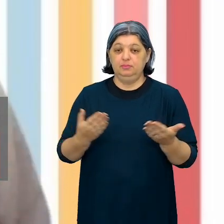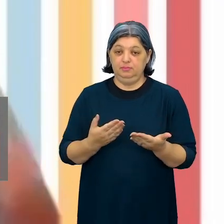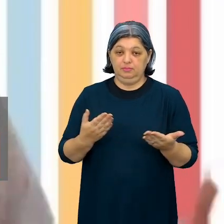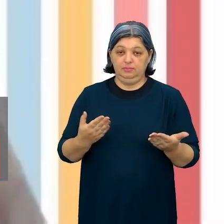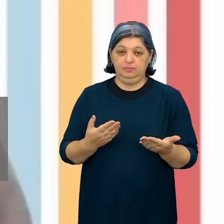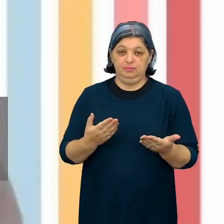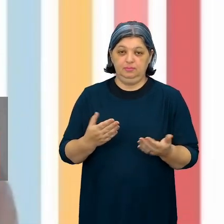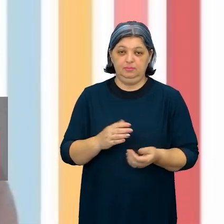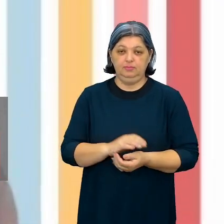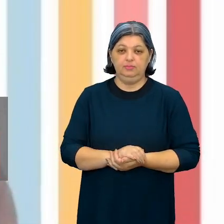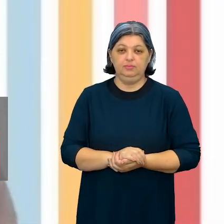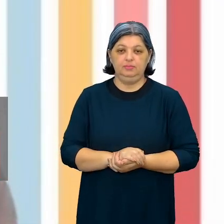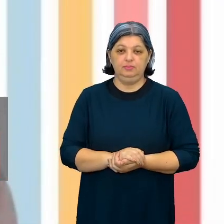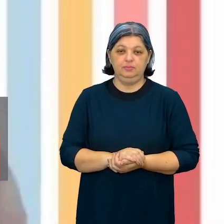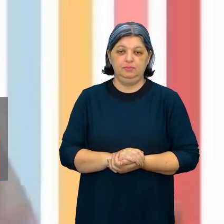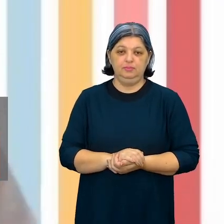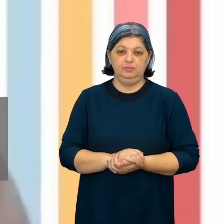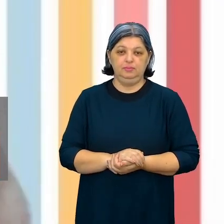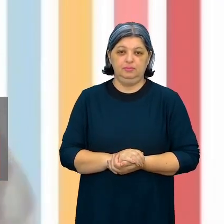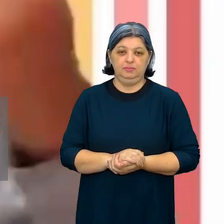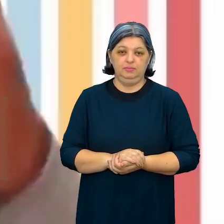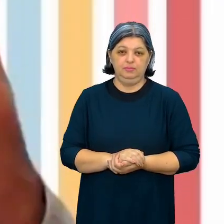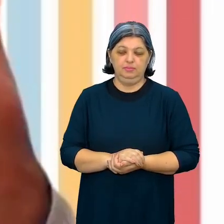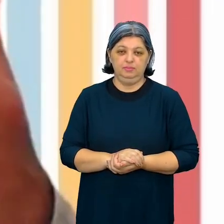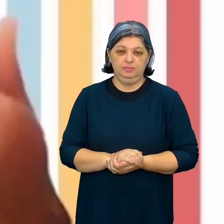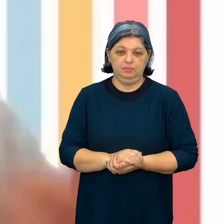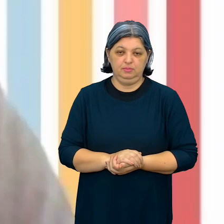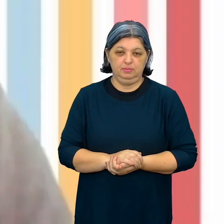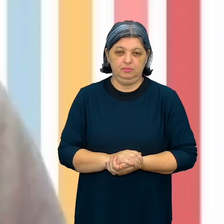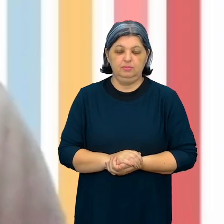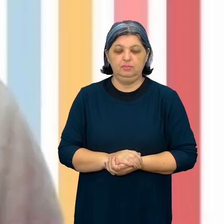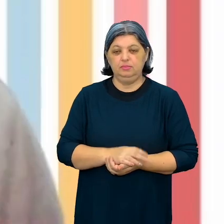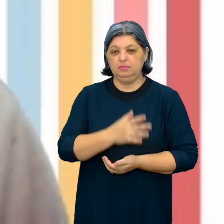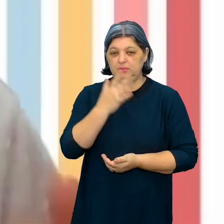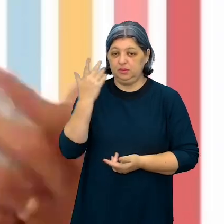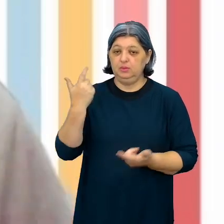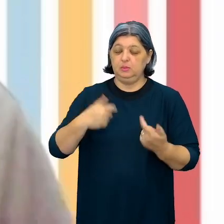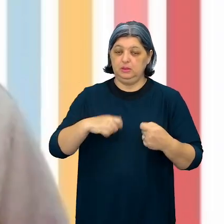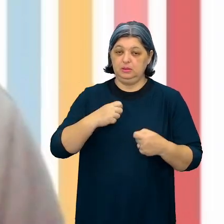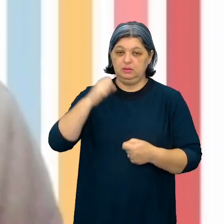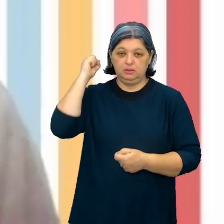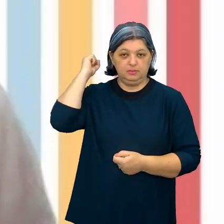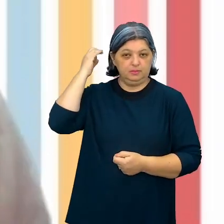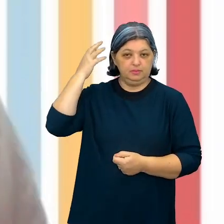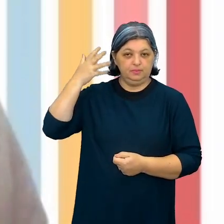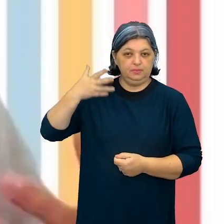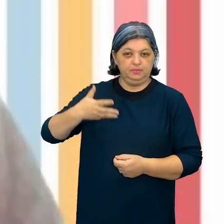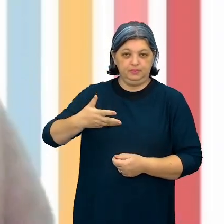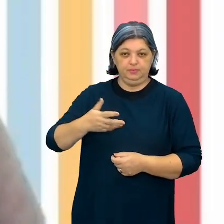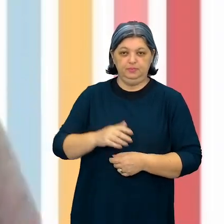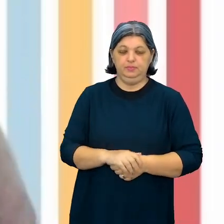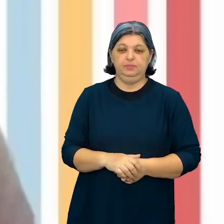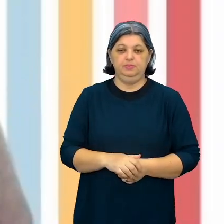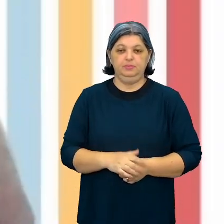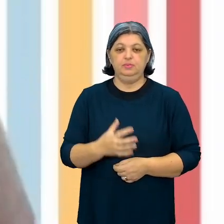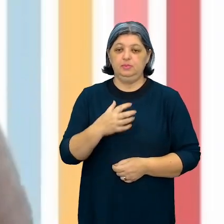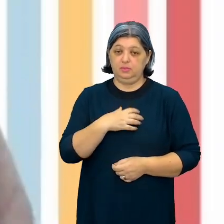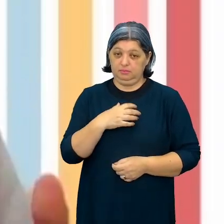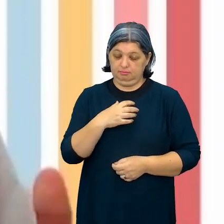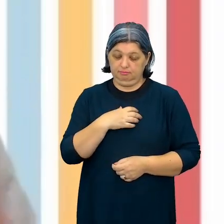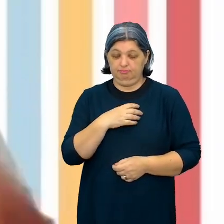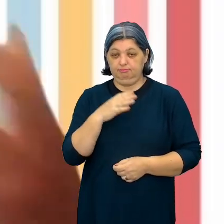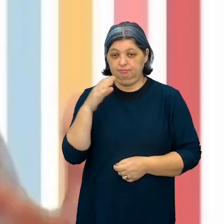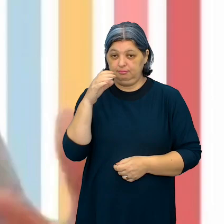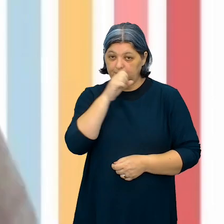para aqueles que que necessitam da minha áudio-descrição né então eu vou buscar fazer de forma muito